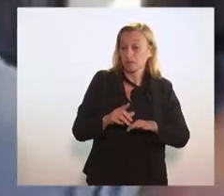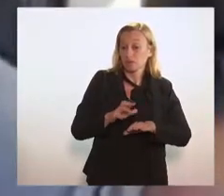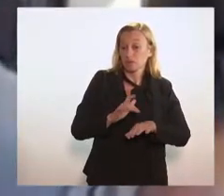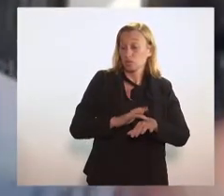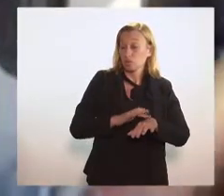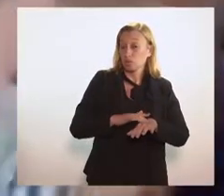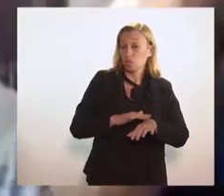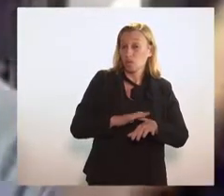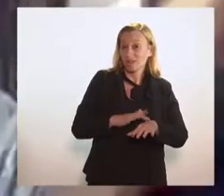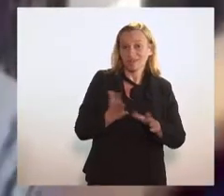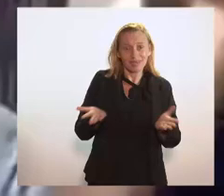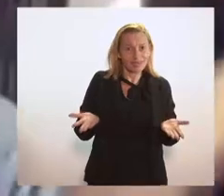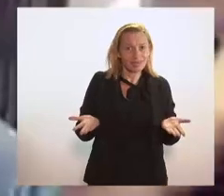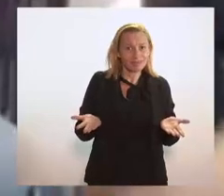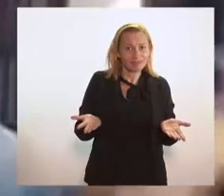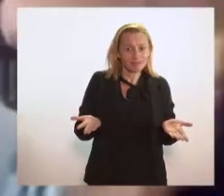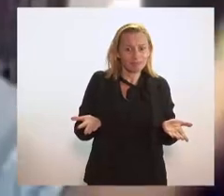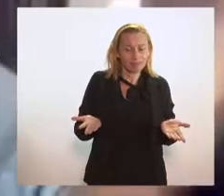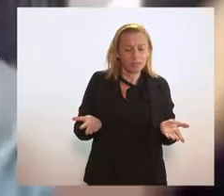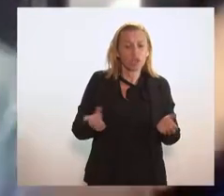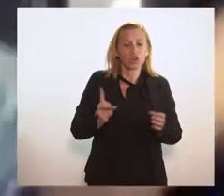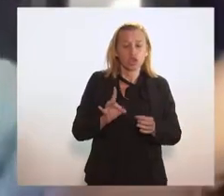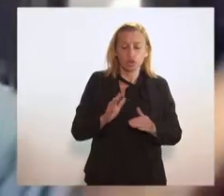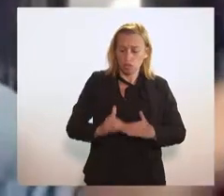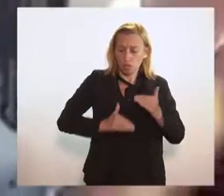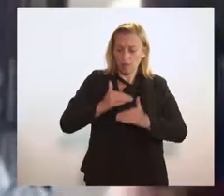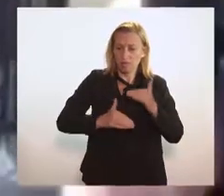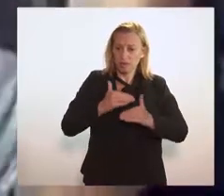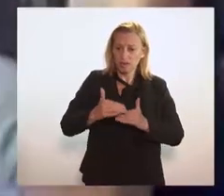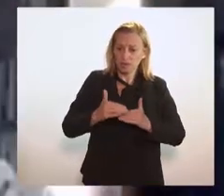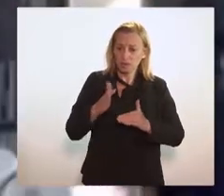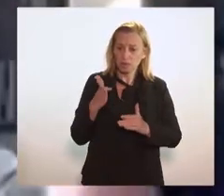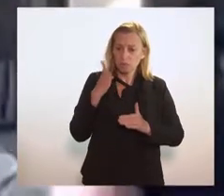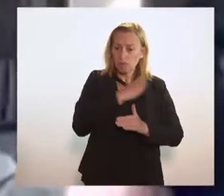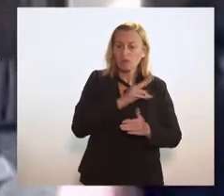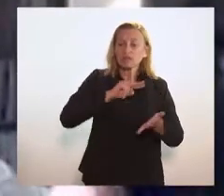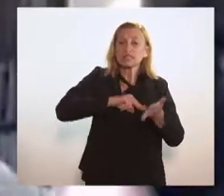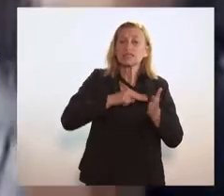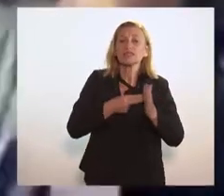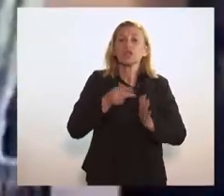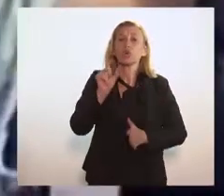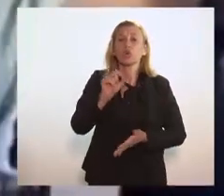permanentemente. Só que esse avanço do mal permanentemente significa